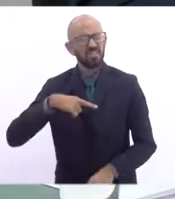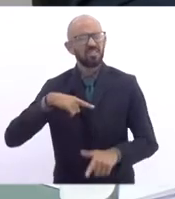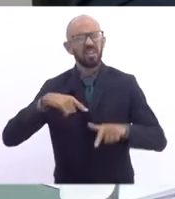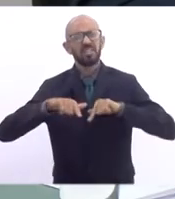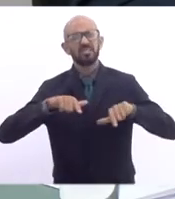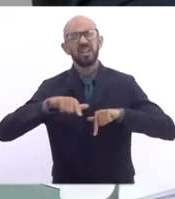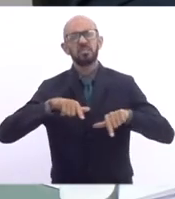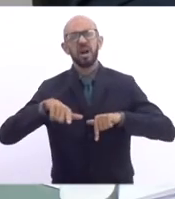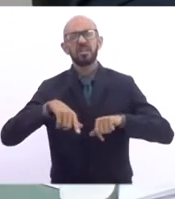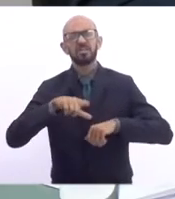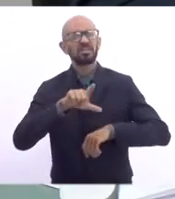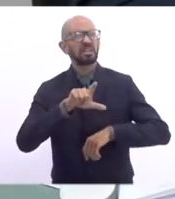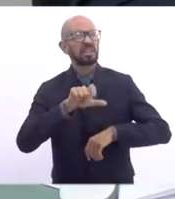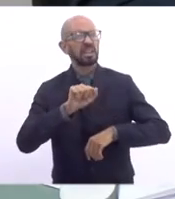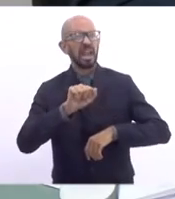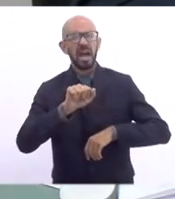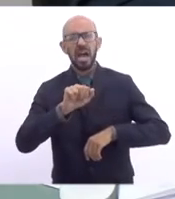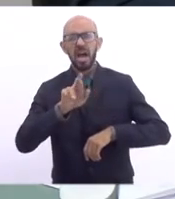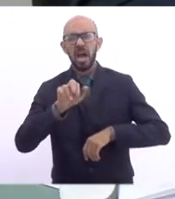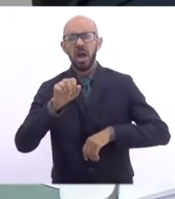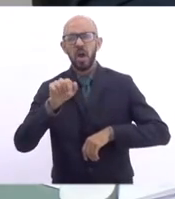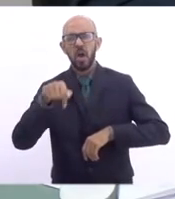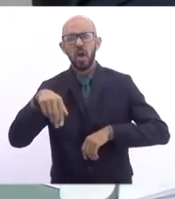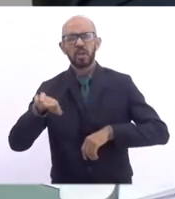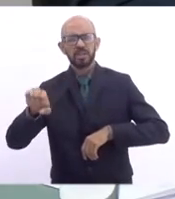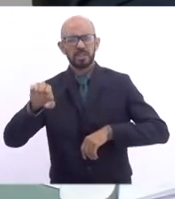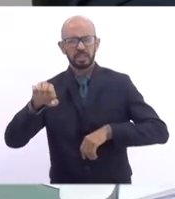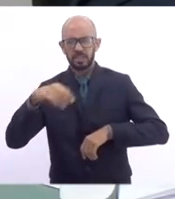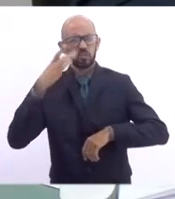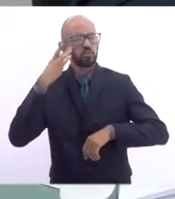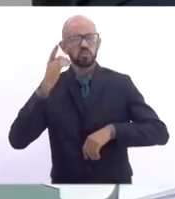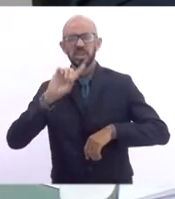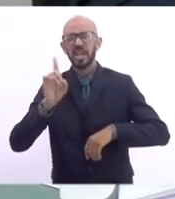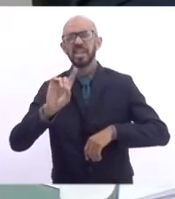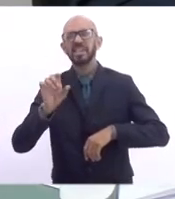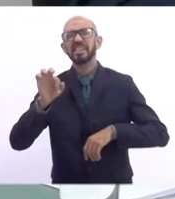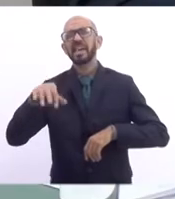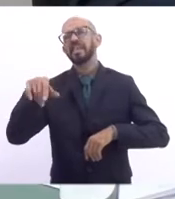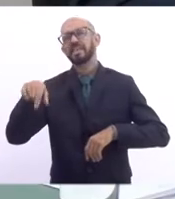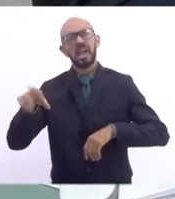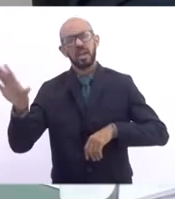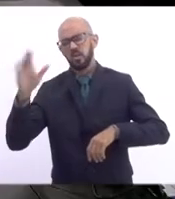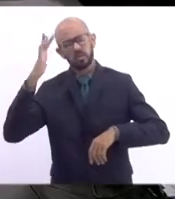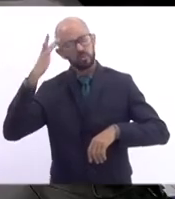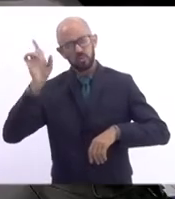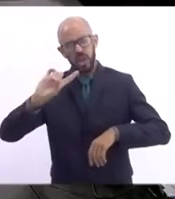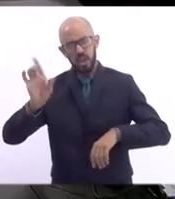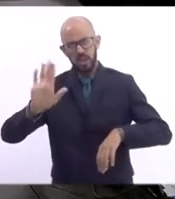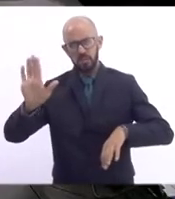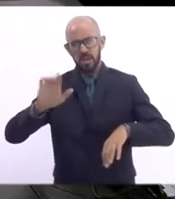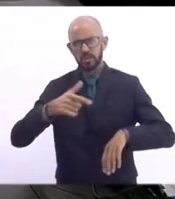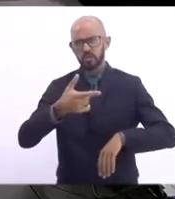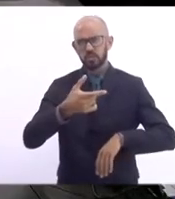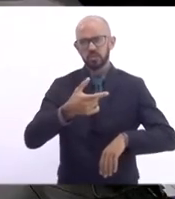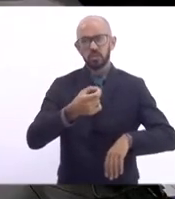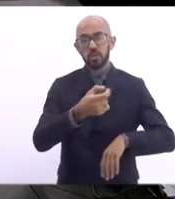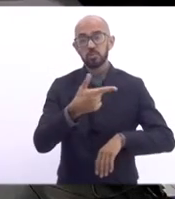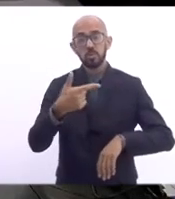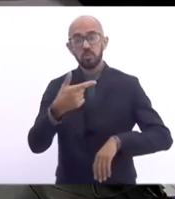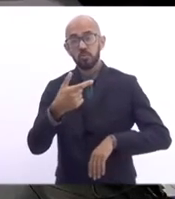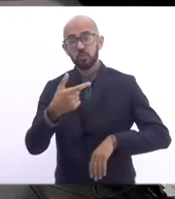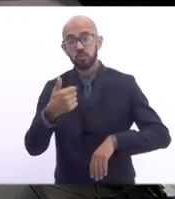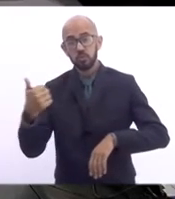lá não sei que ela rock dele não sei nem celular rock daqui né Eu não sei em 21 que percentual foi assim a gente